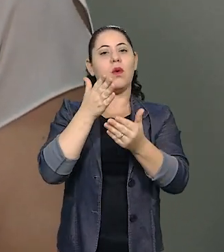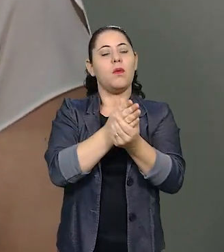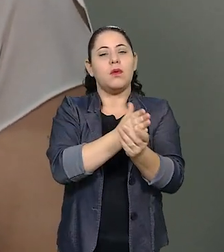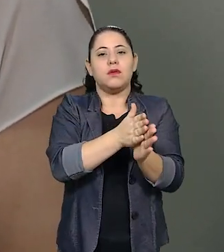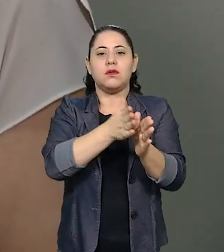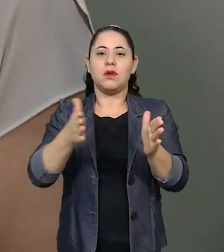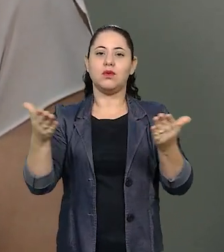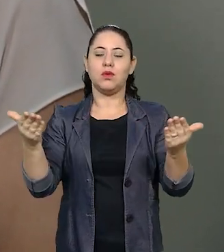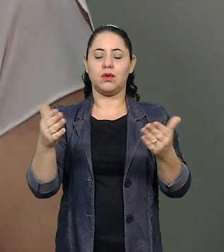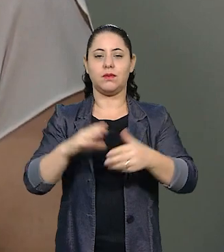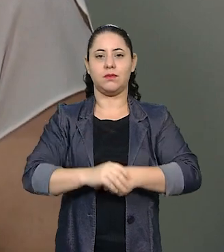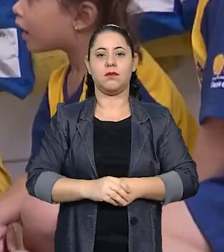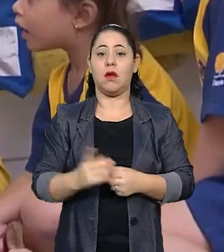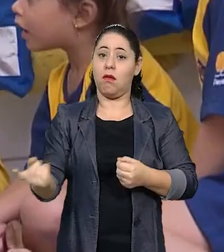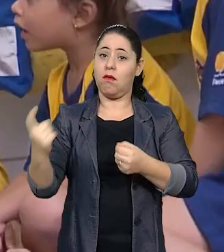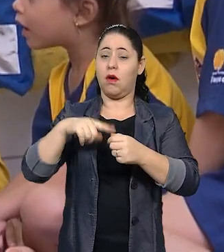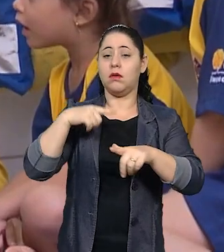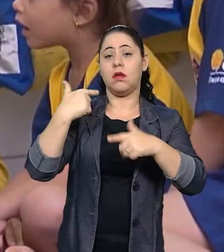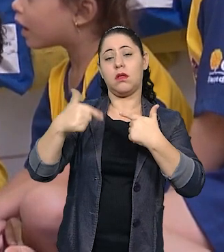ser trabalhadas na sua